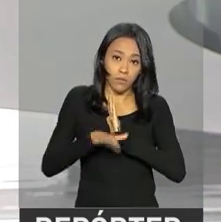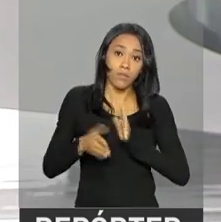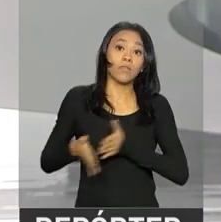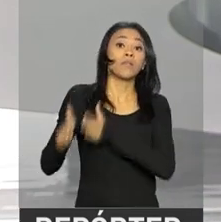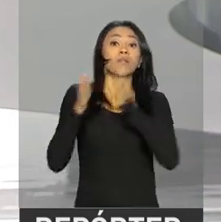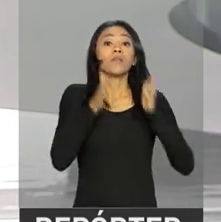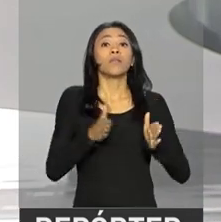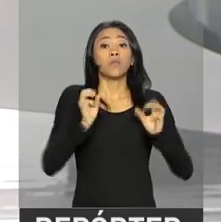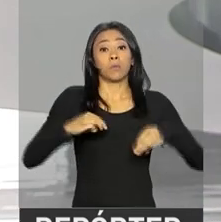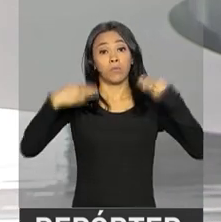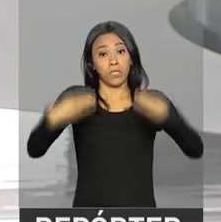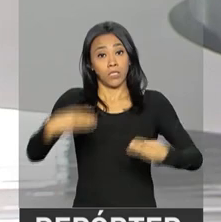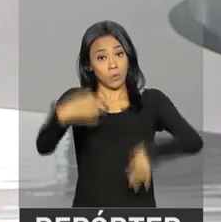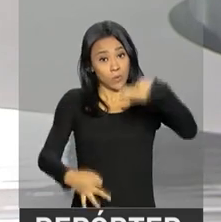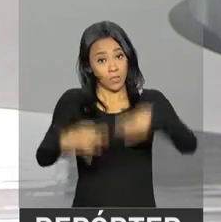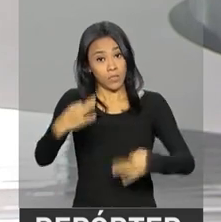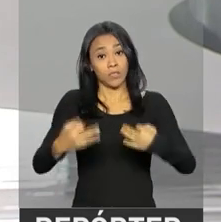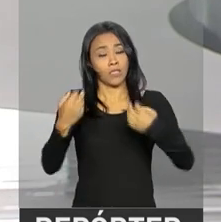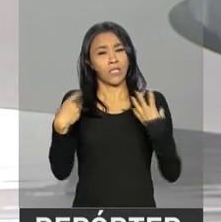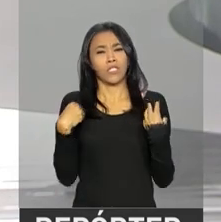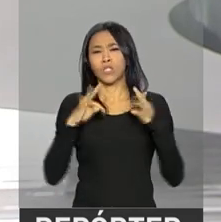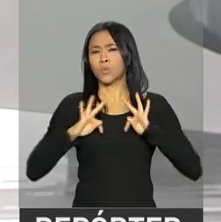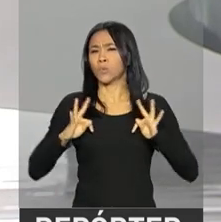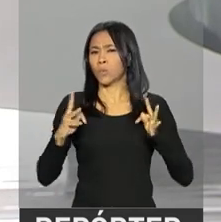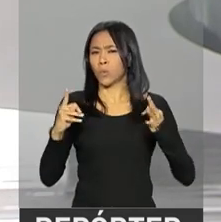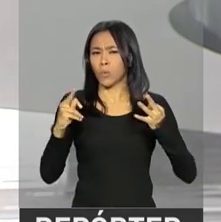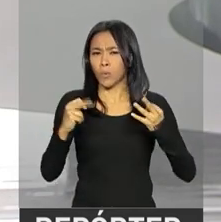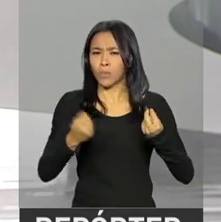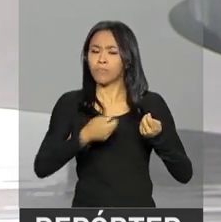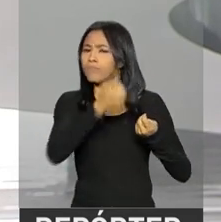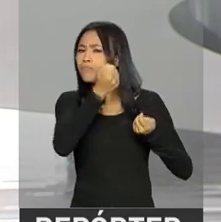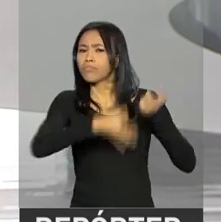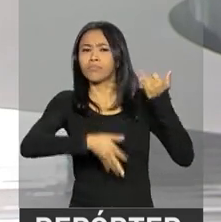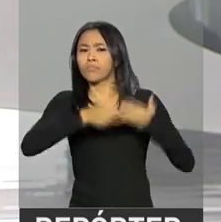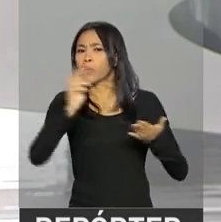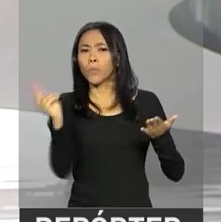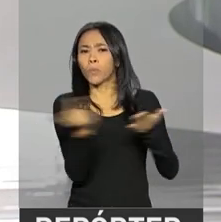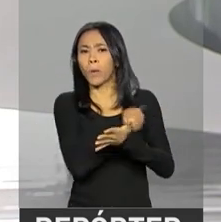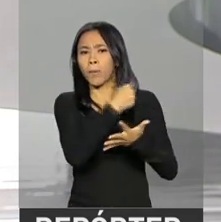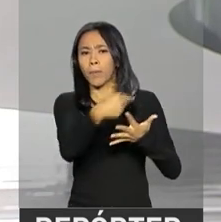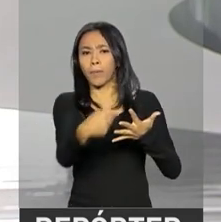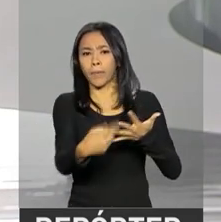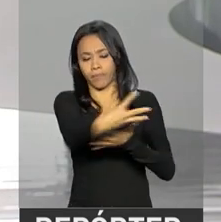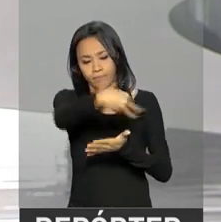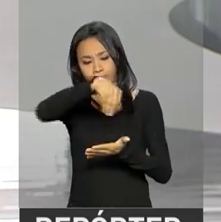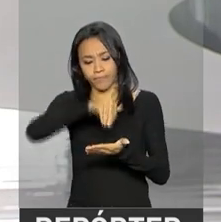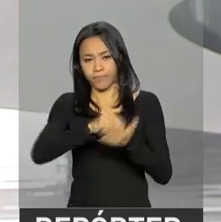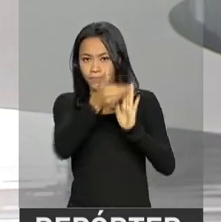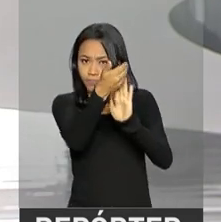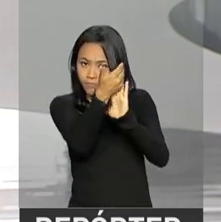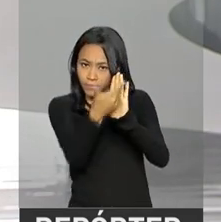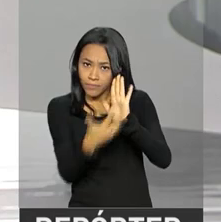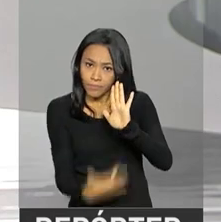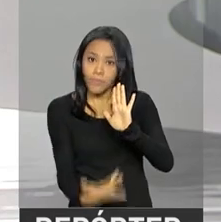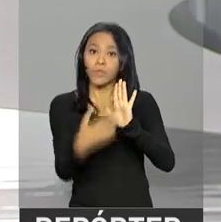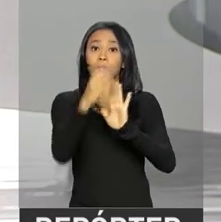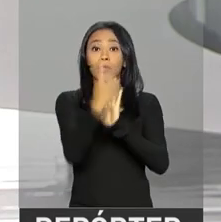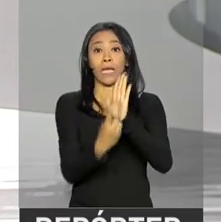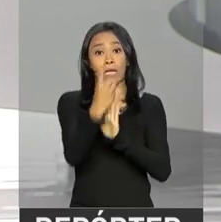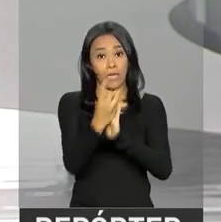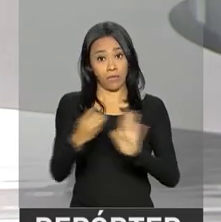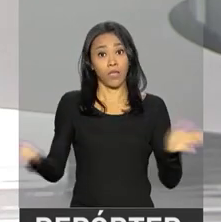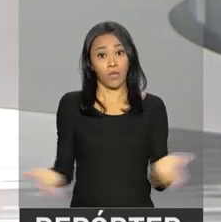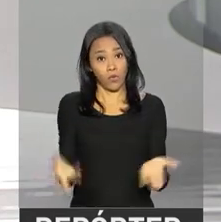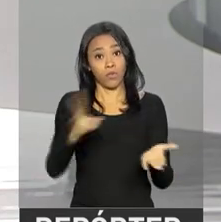que todas as explicações vão constar nesse decreto que deve ser publicado ainda hoje. Neste momento,